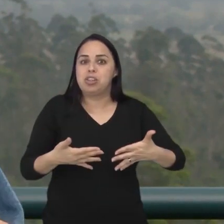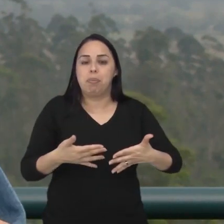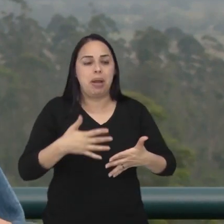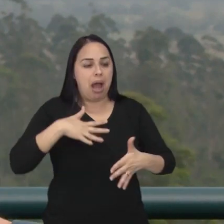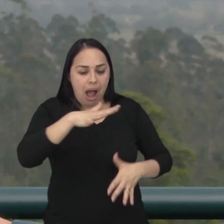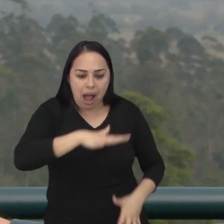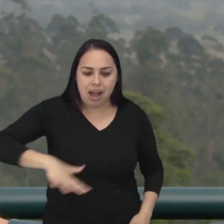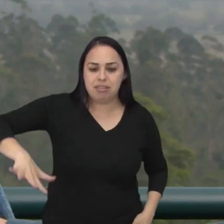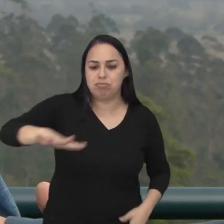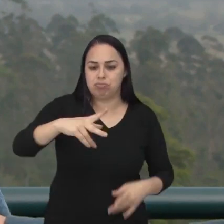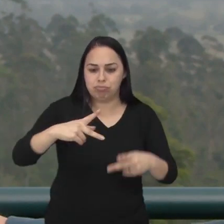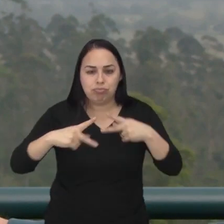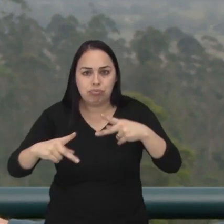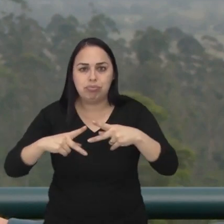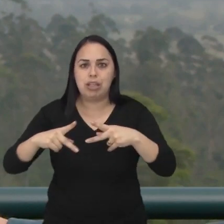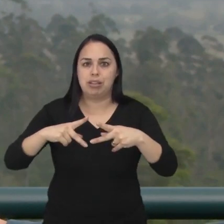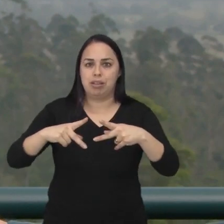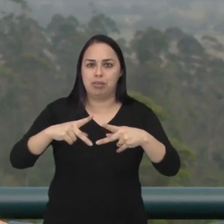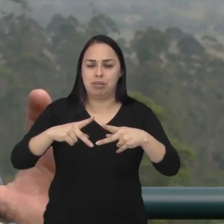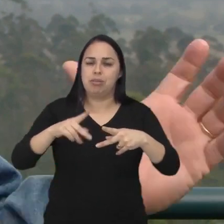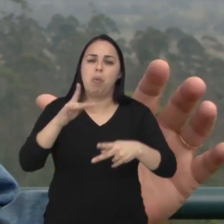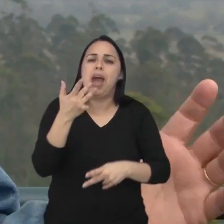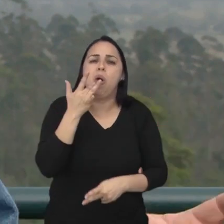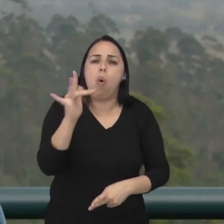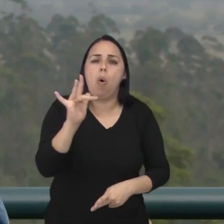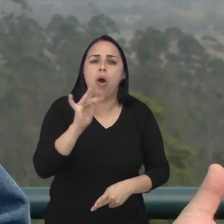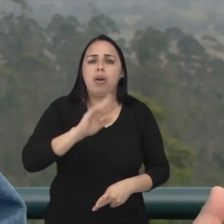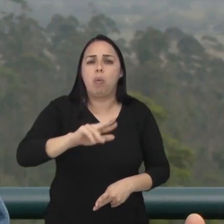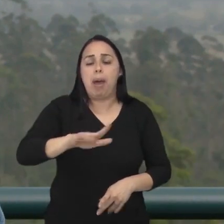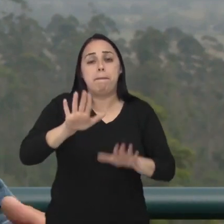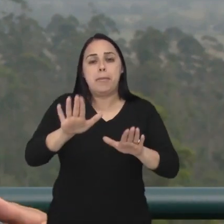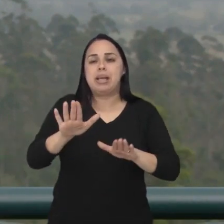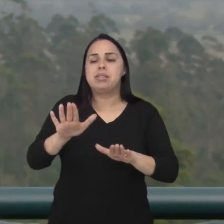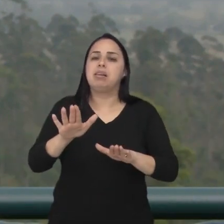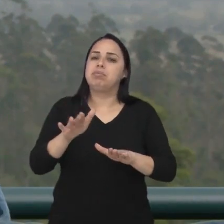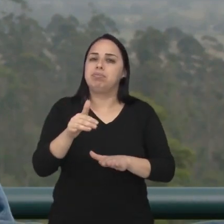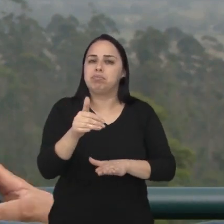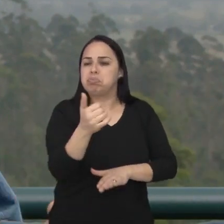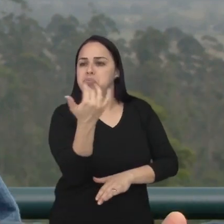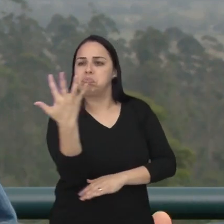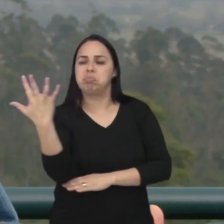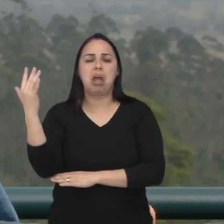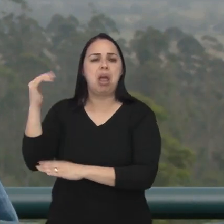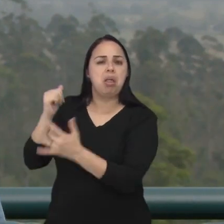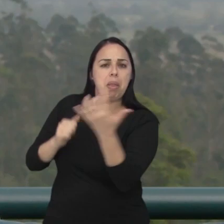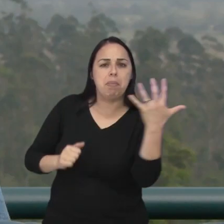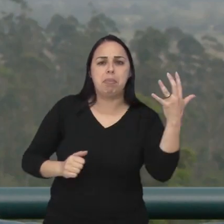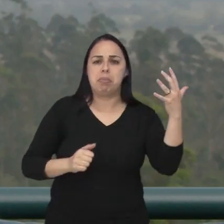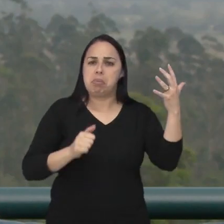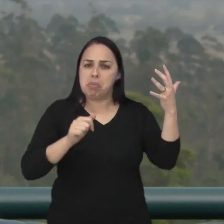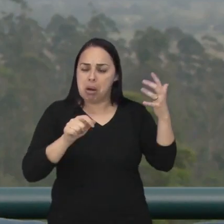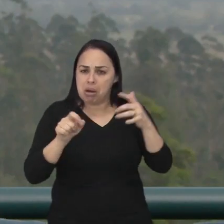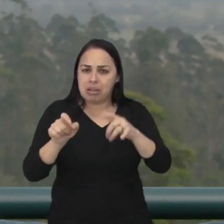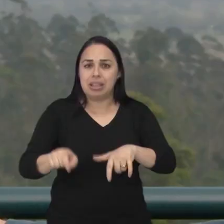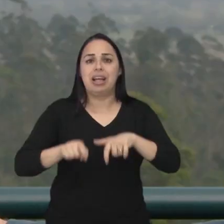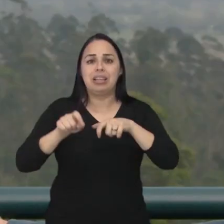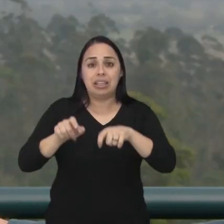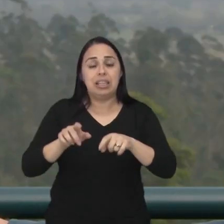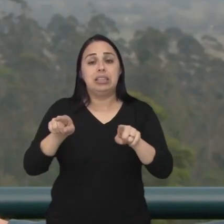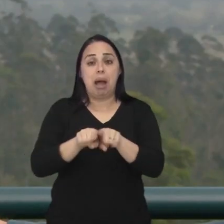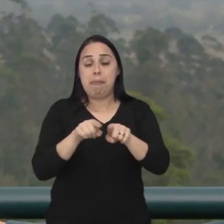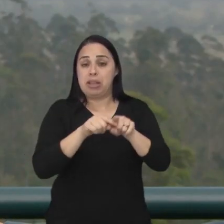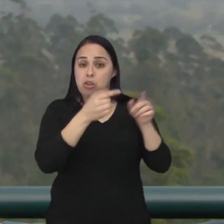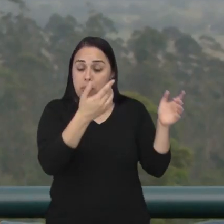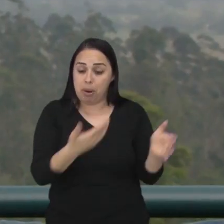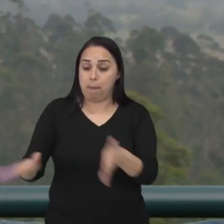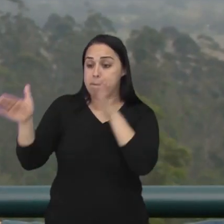riqueza da região, da cidade, do município, o amarelo, não em ouro, mas riqueza em relação ao que acontecia na época. Ele está se